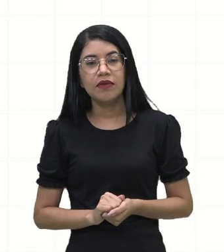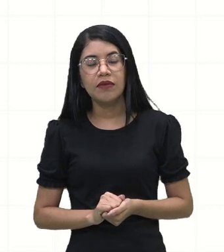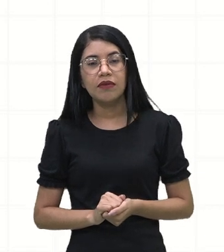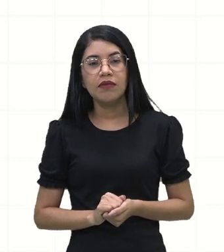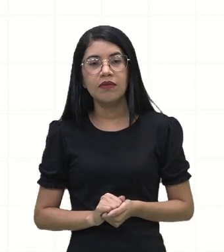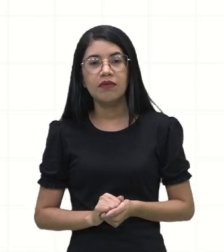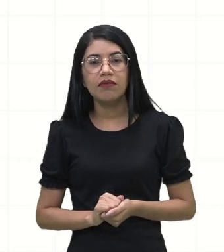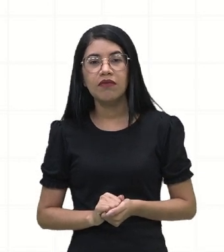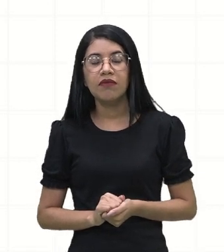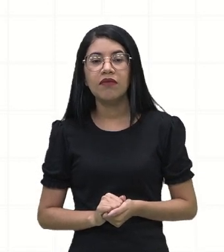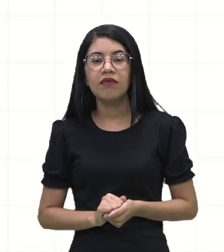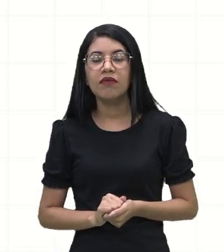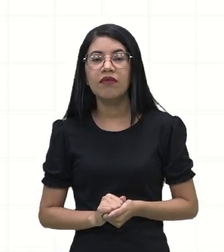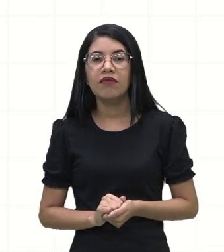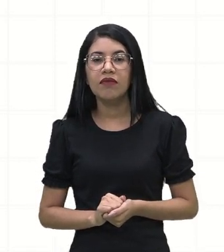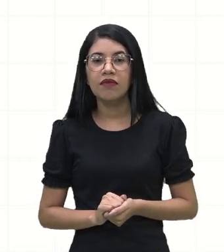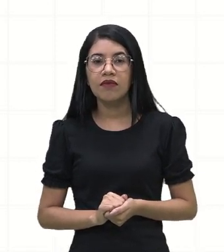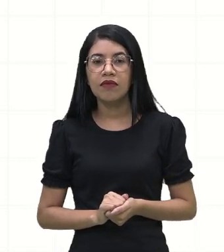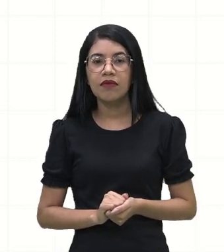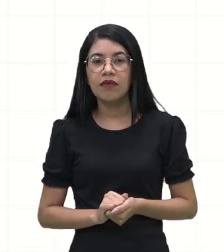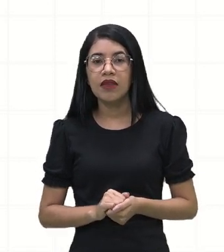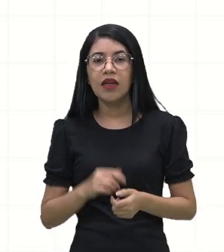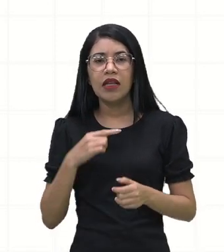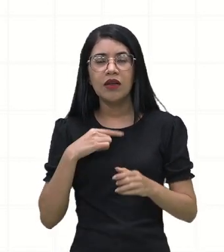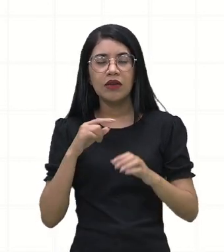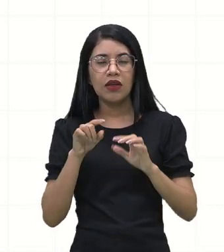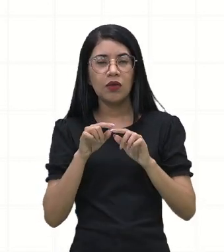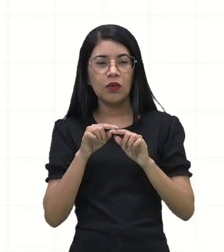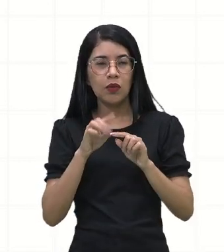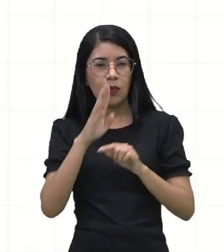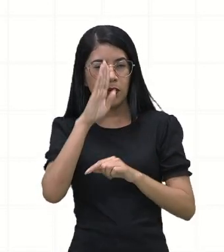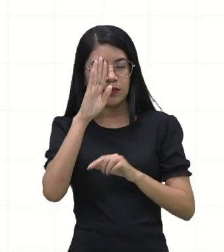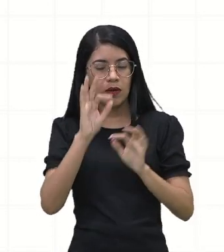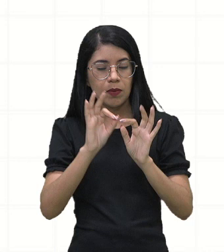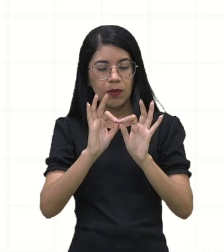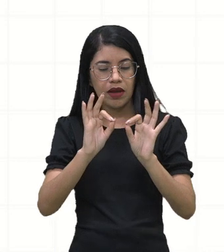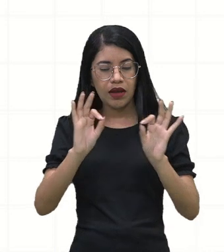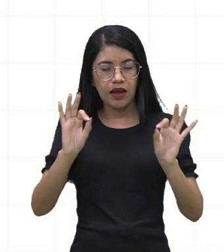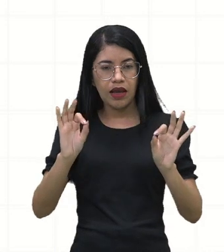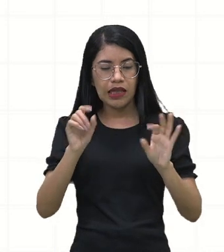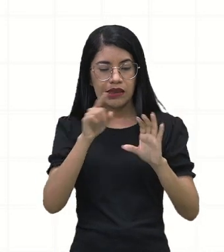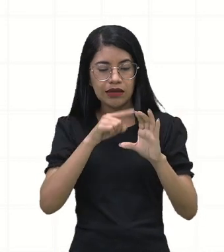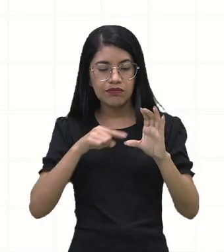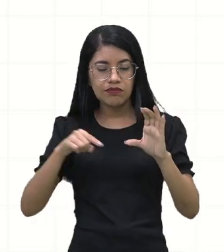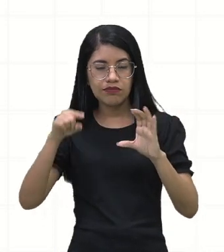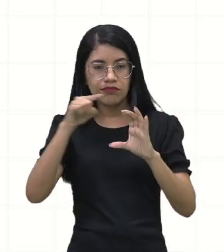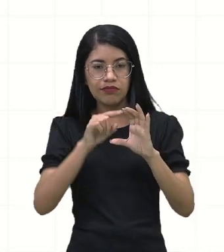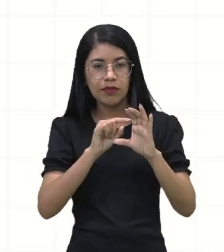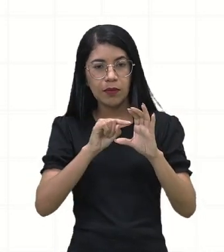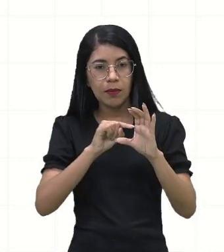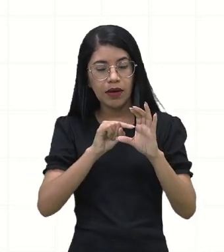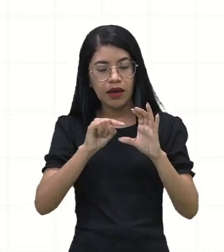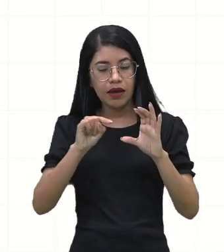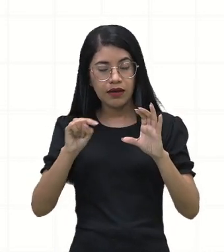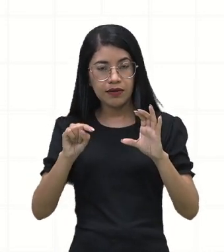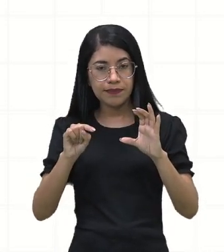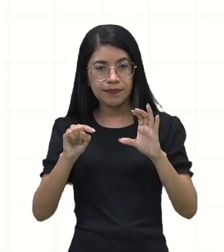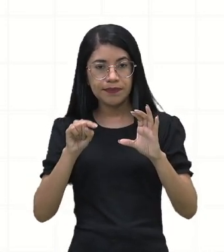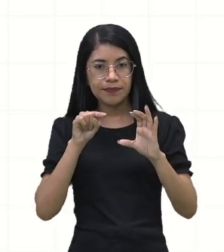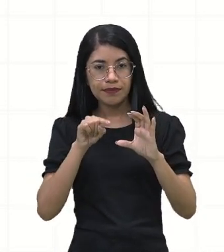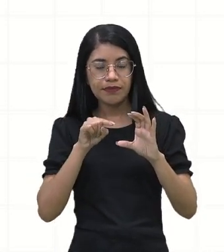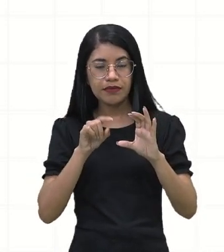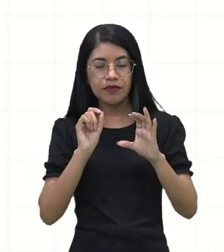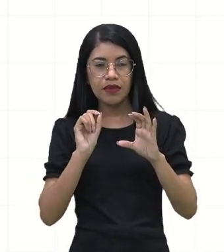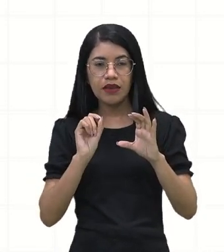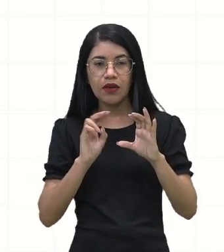maior segmento dentro dessa circunferência. Então, esse segmento,